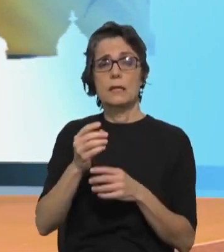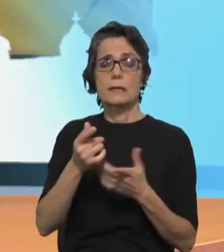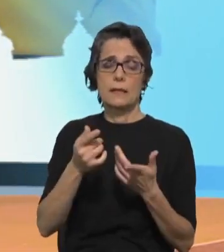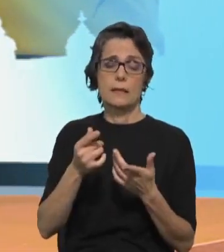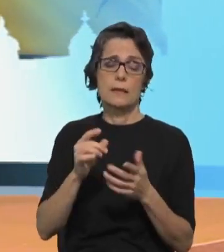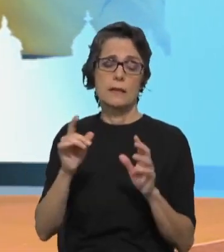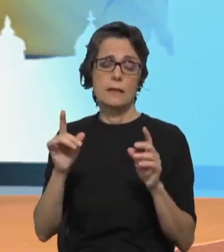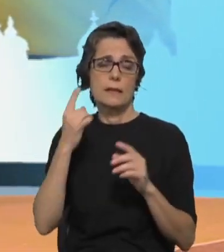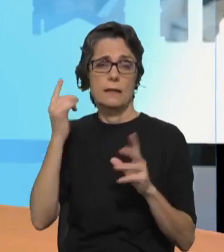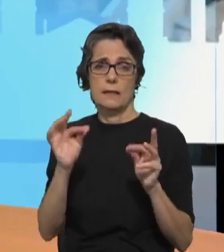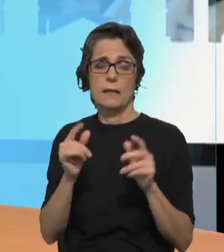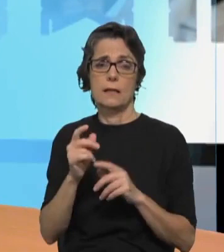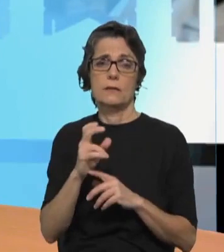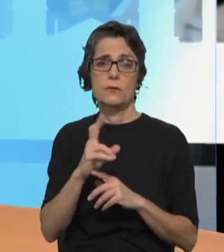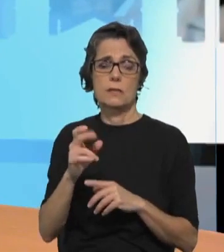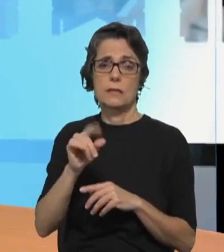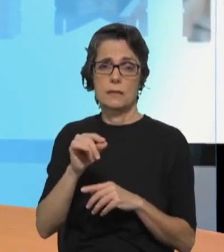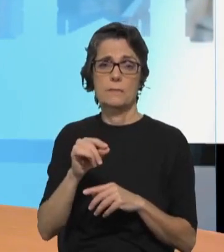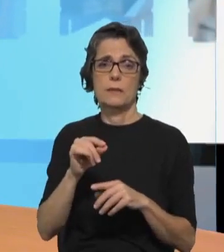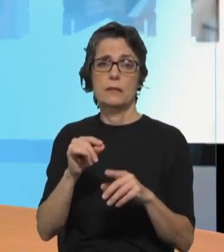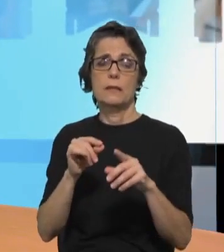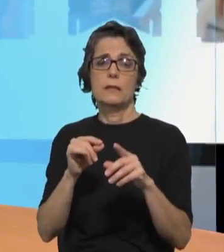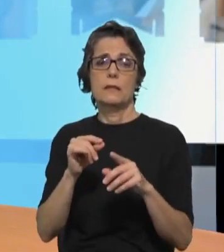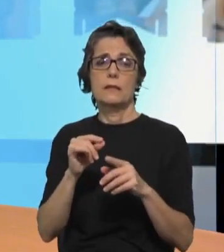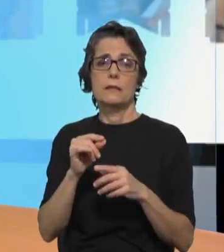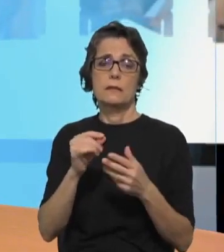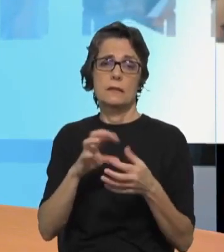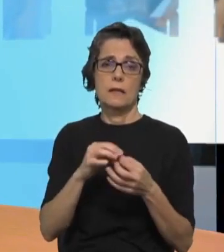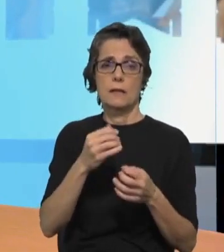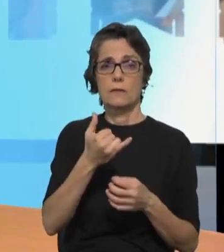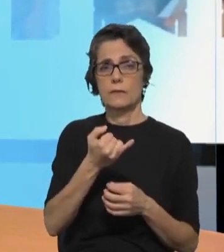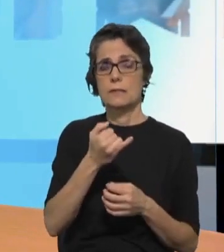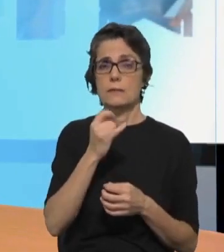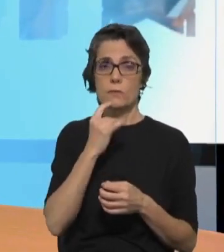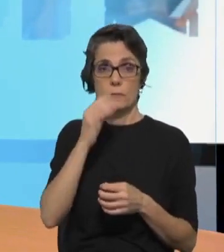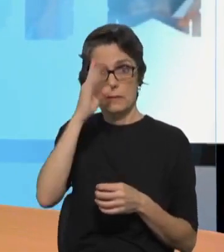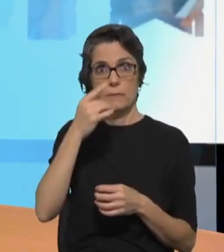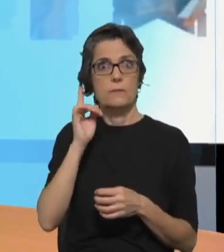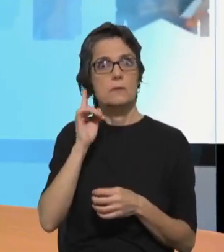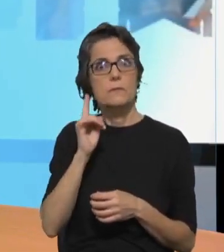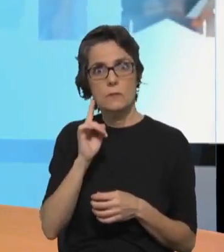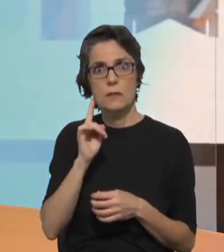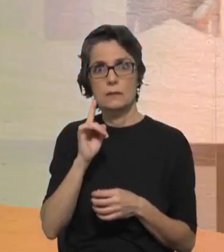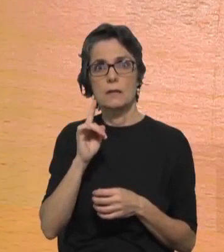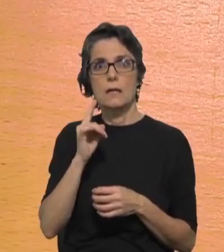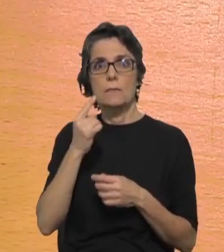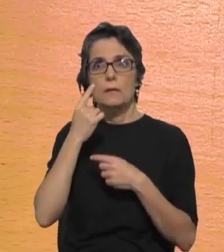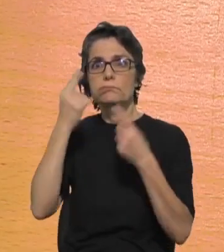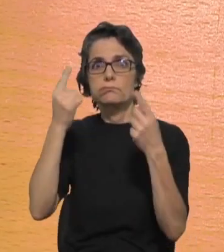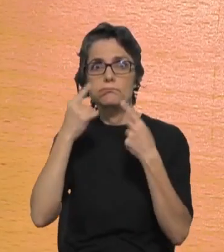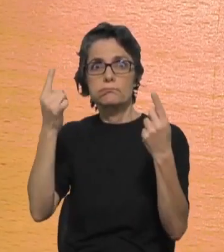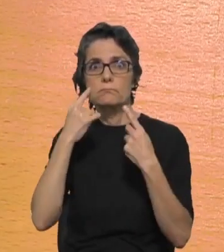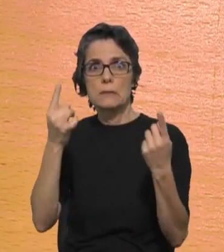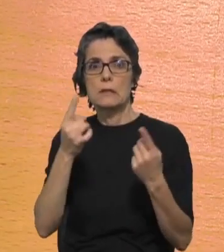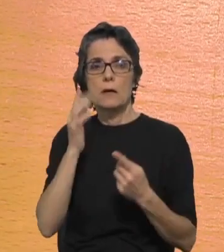percebemos como os meios de comunicação social, e em especial a rádio na altura, foi fundamental para dar aos portugueses notícias dos acontecimentos